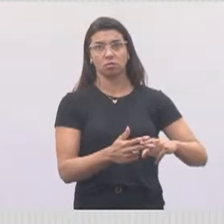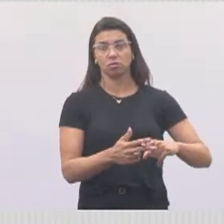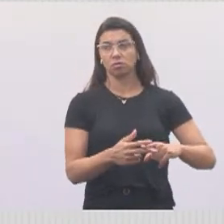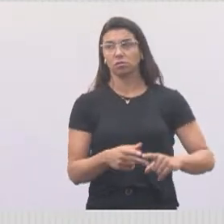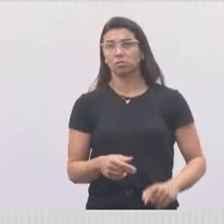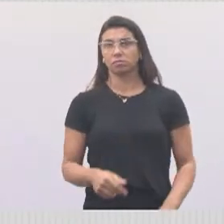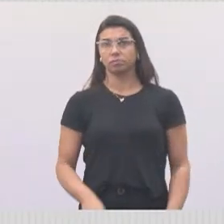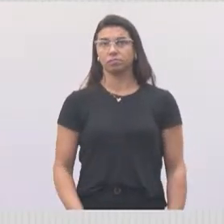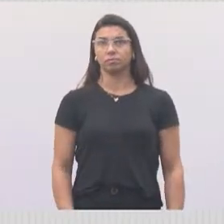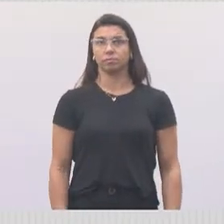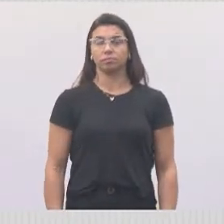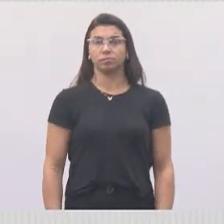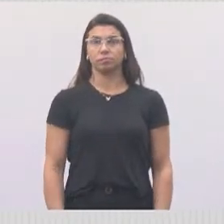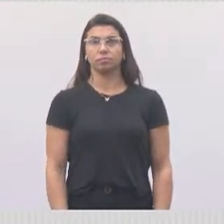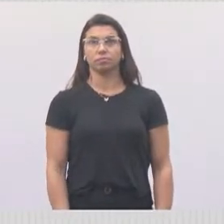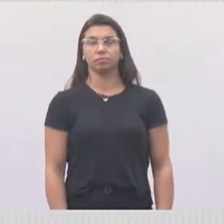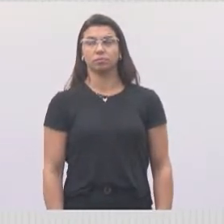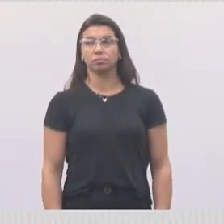ir para o próximo?